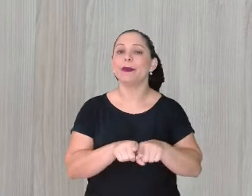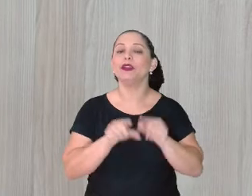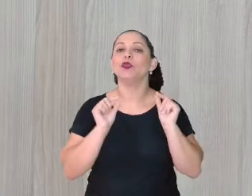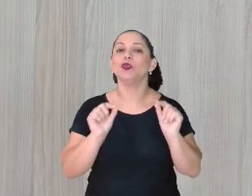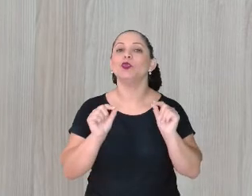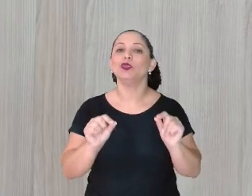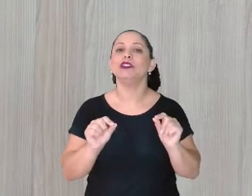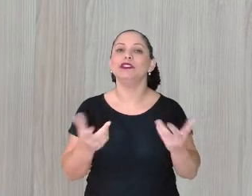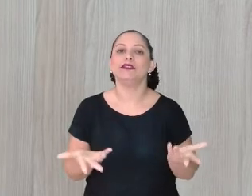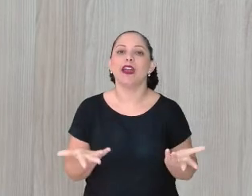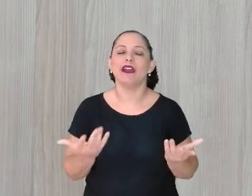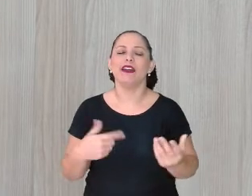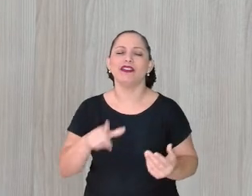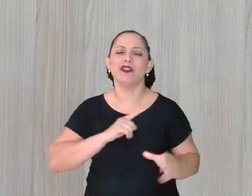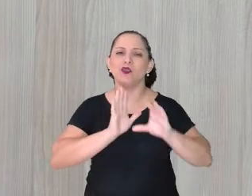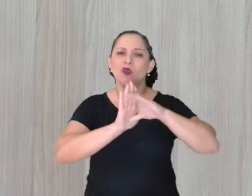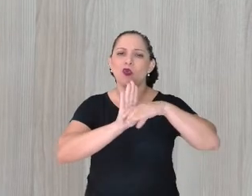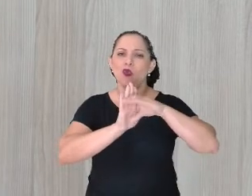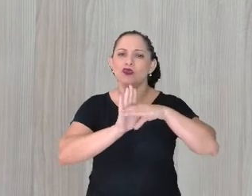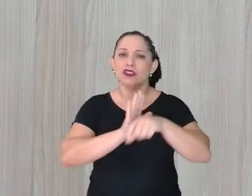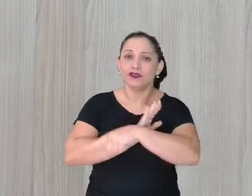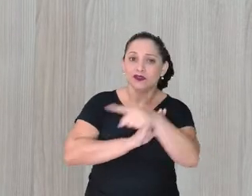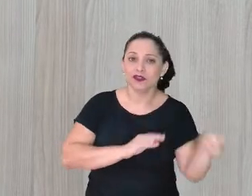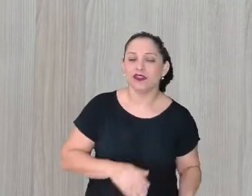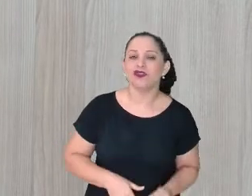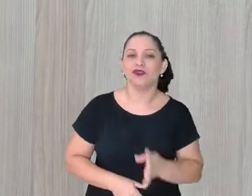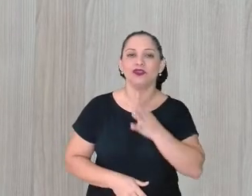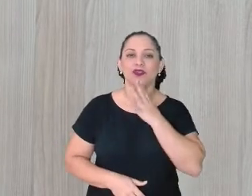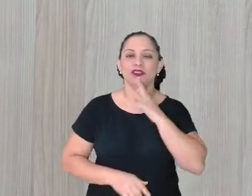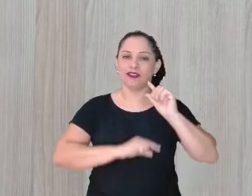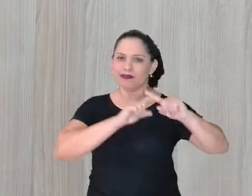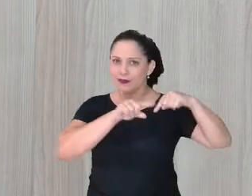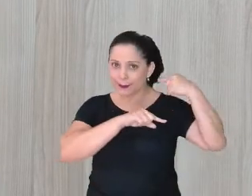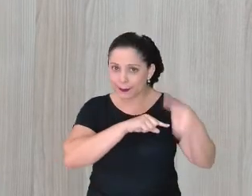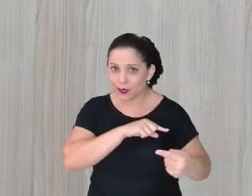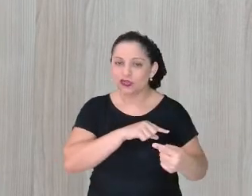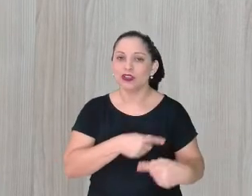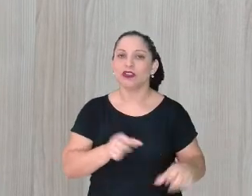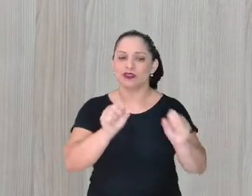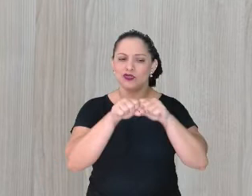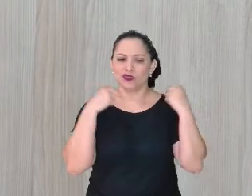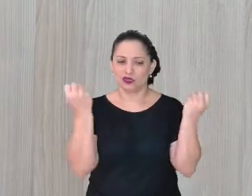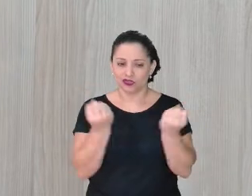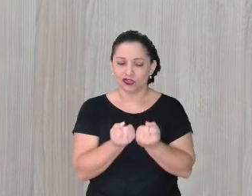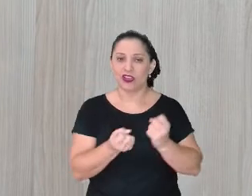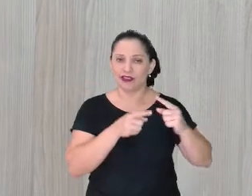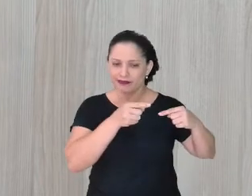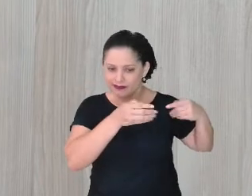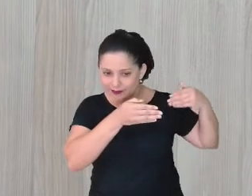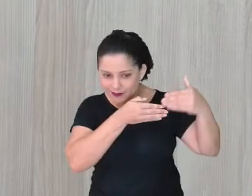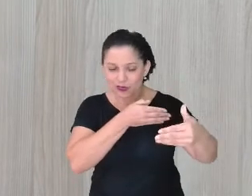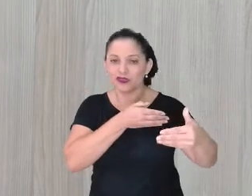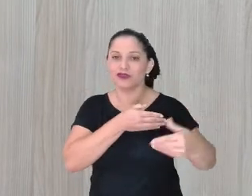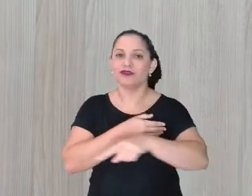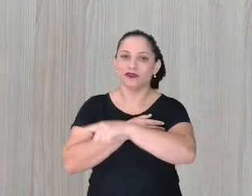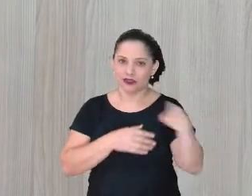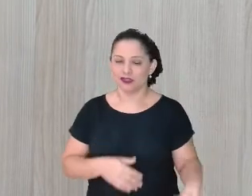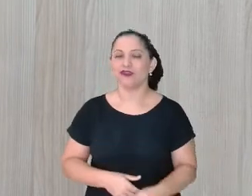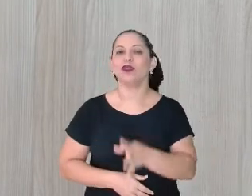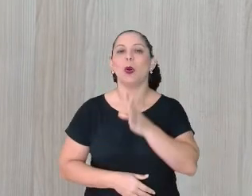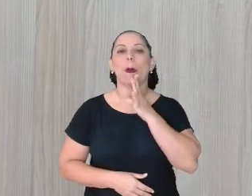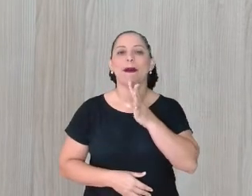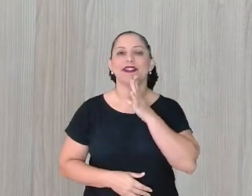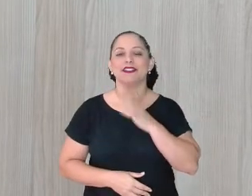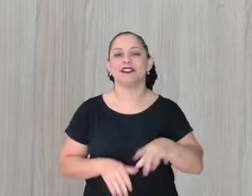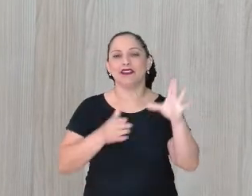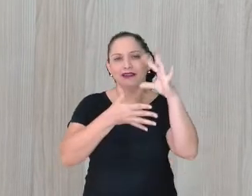mais-valia também, Sim. que é um conceito que vocês vão ver. E também na sociologia, mais à frente, né, no ensino médio, também vai ver